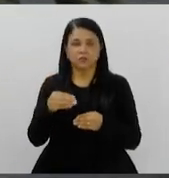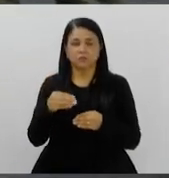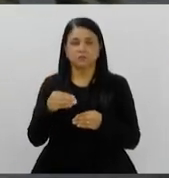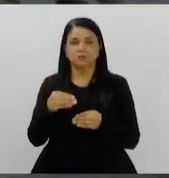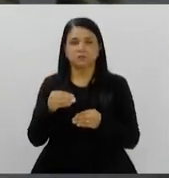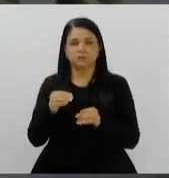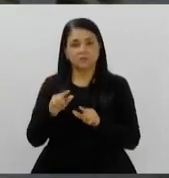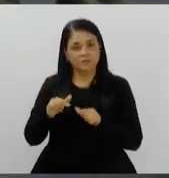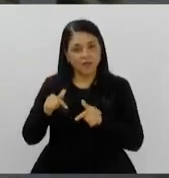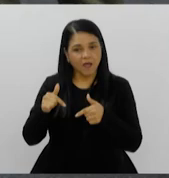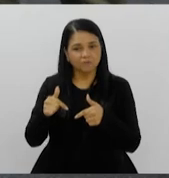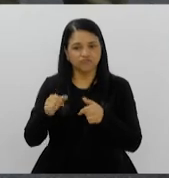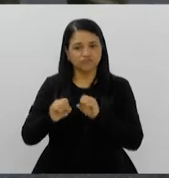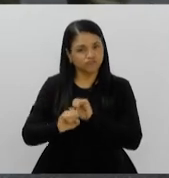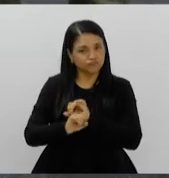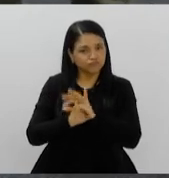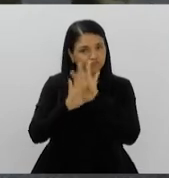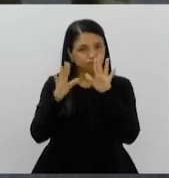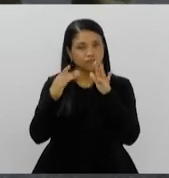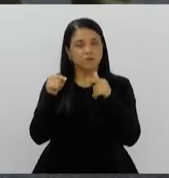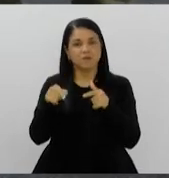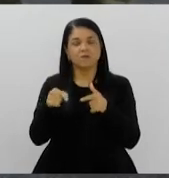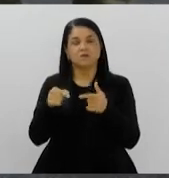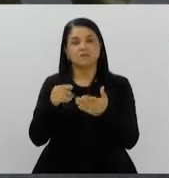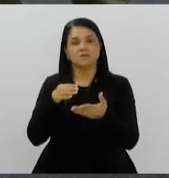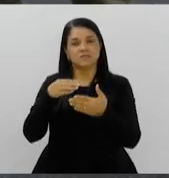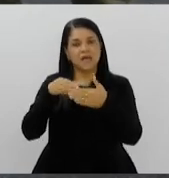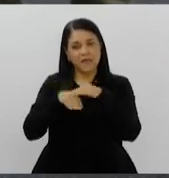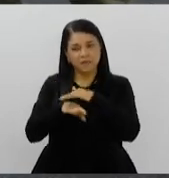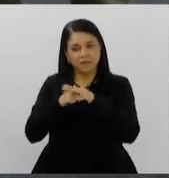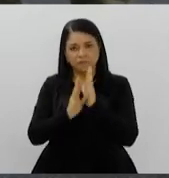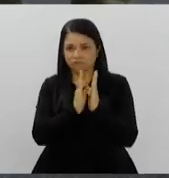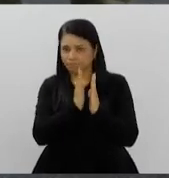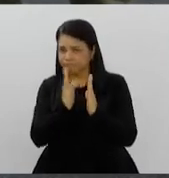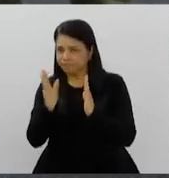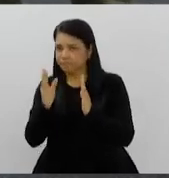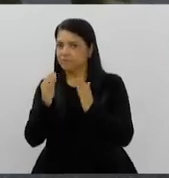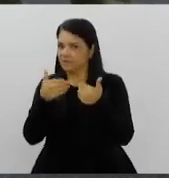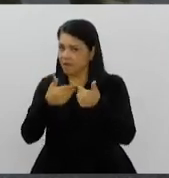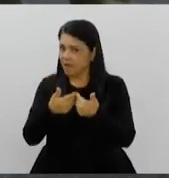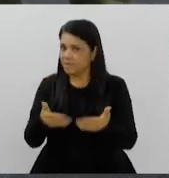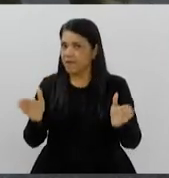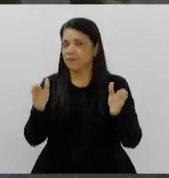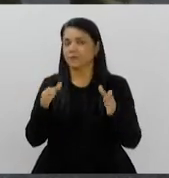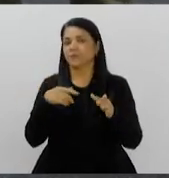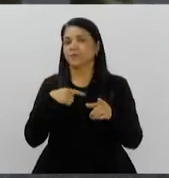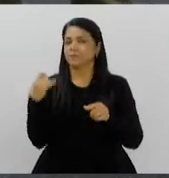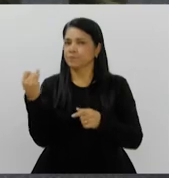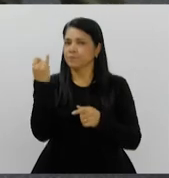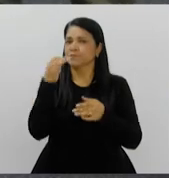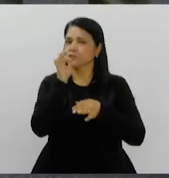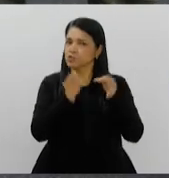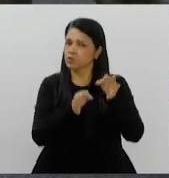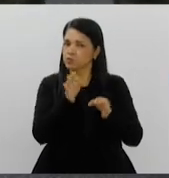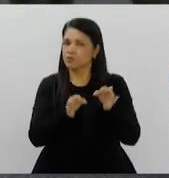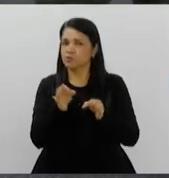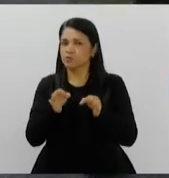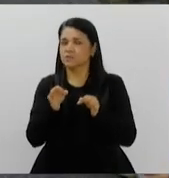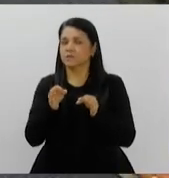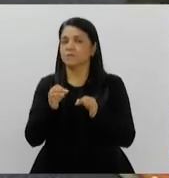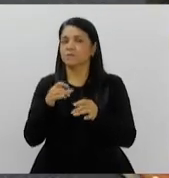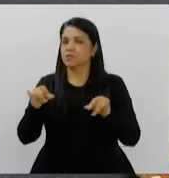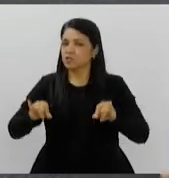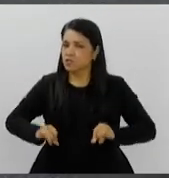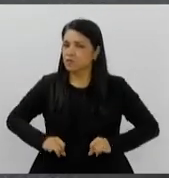sejam esclarecidos, que os arquivos sejam abertos, e é importante também que se faça justiça. Justiça com quem sofreu a